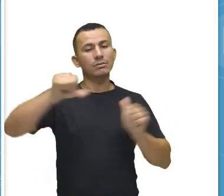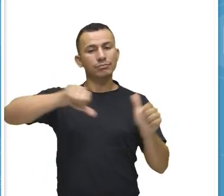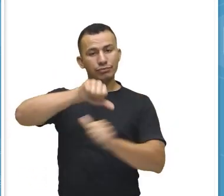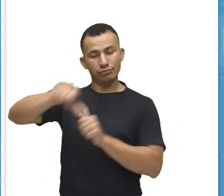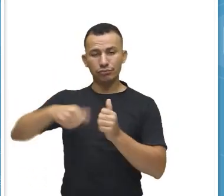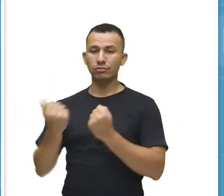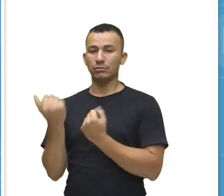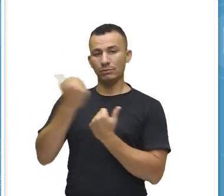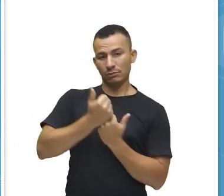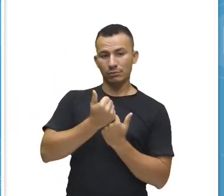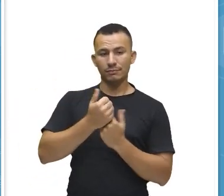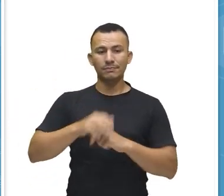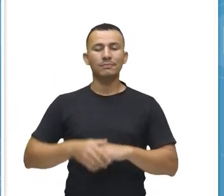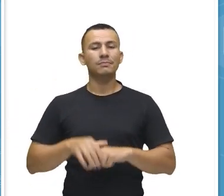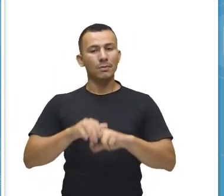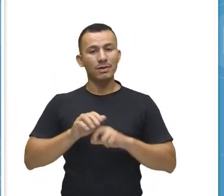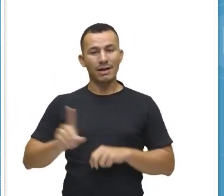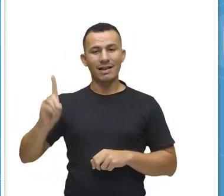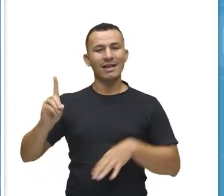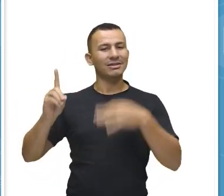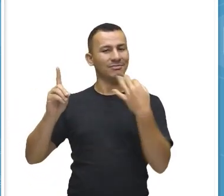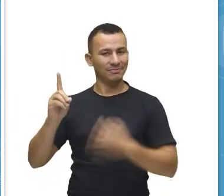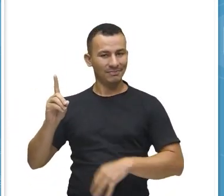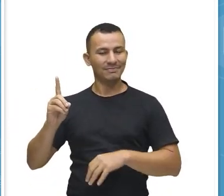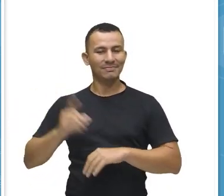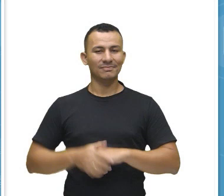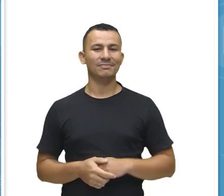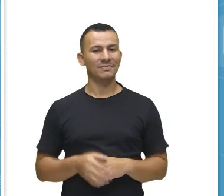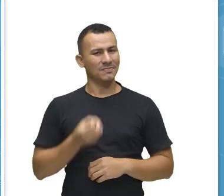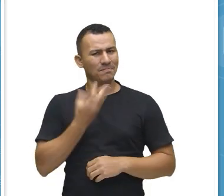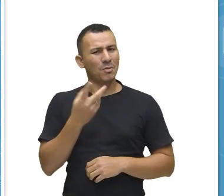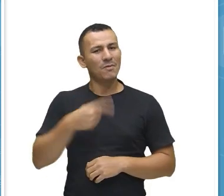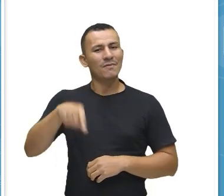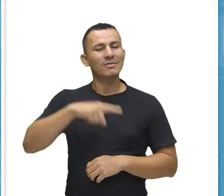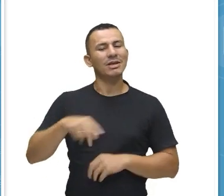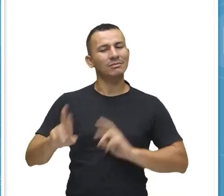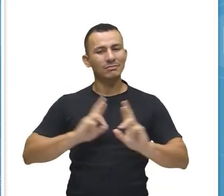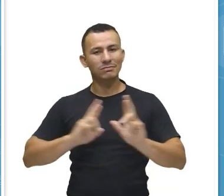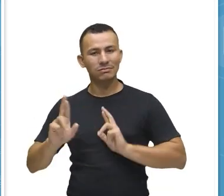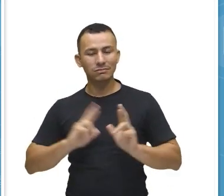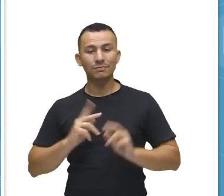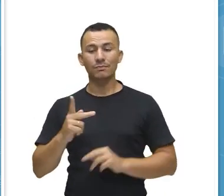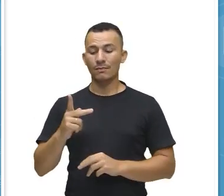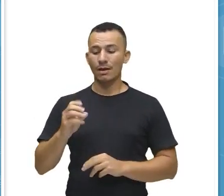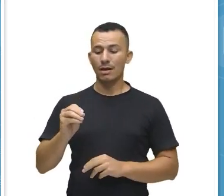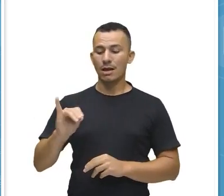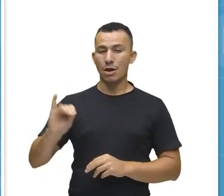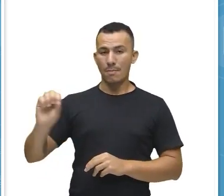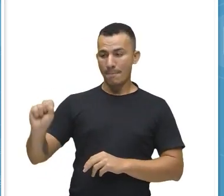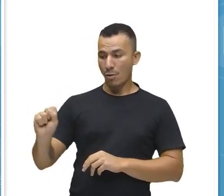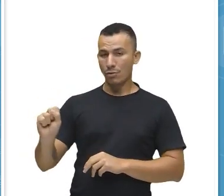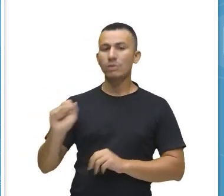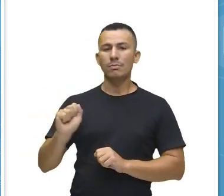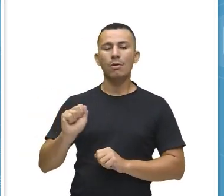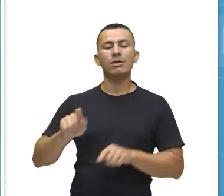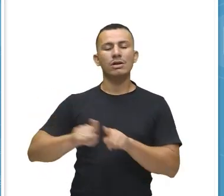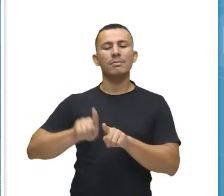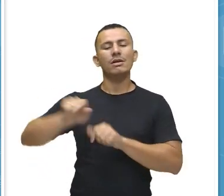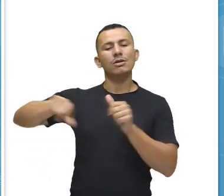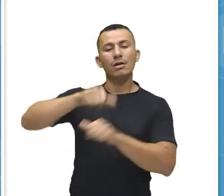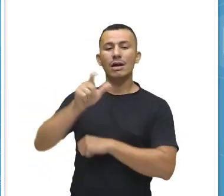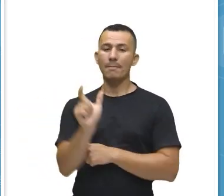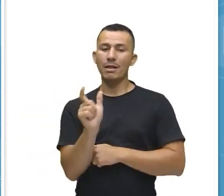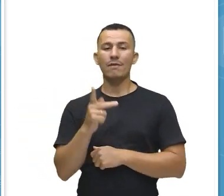letra D, começamos bem, olha, começamos muito bem, porque você percebeu que o pois pode ser substituído pelo porquê, por isso